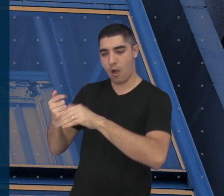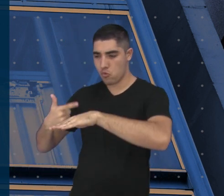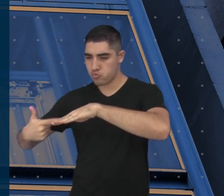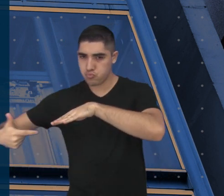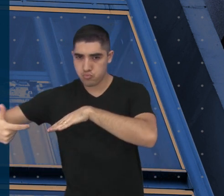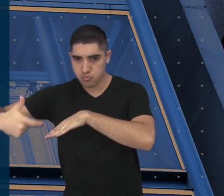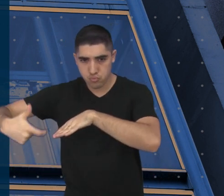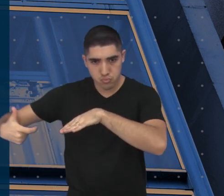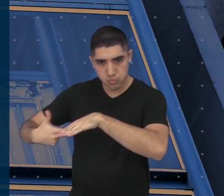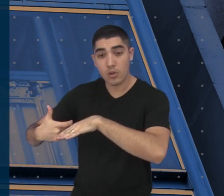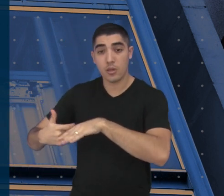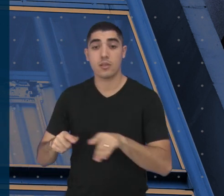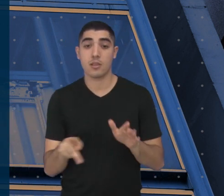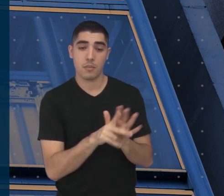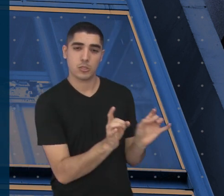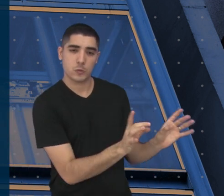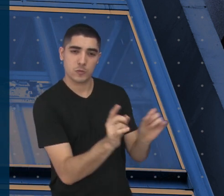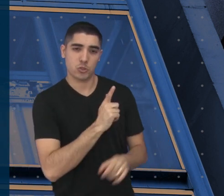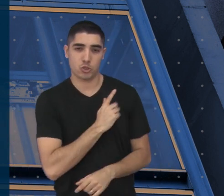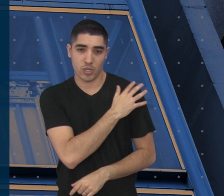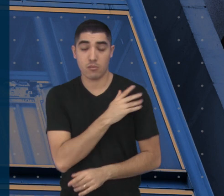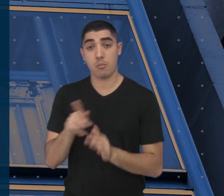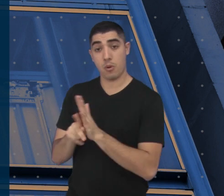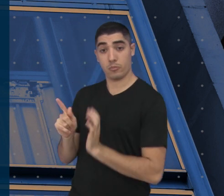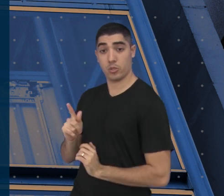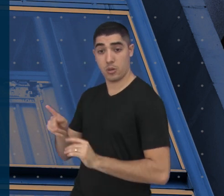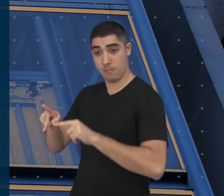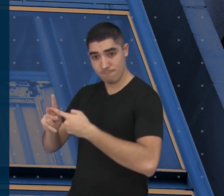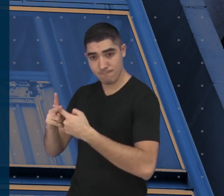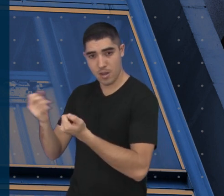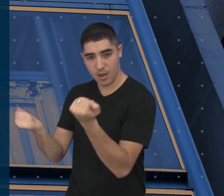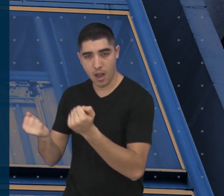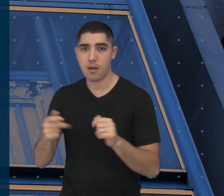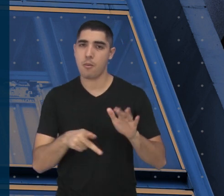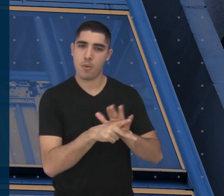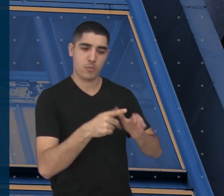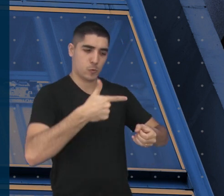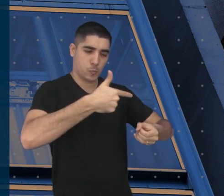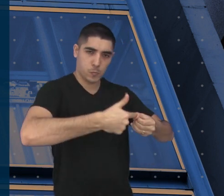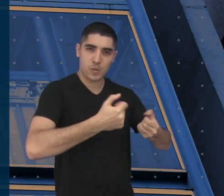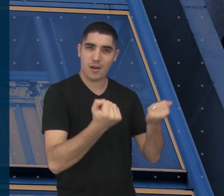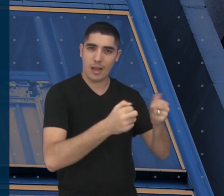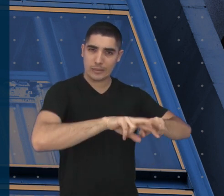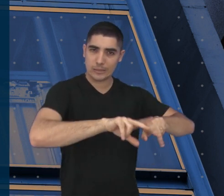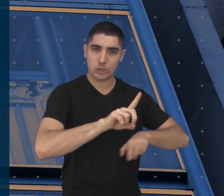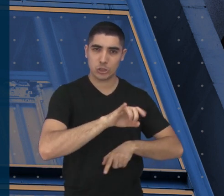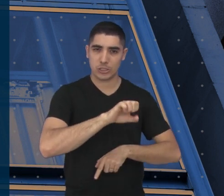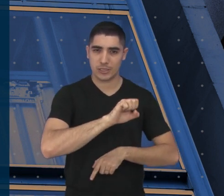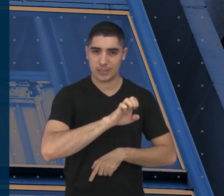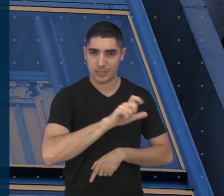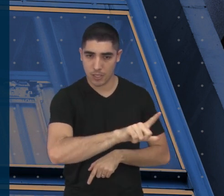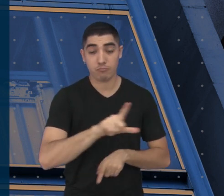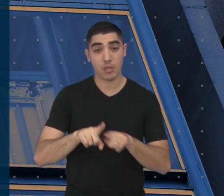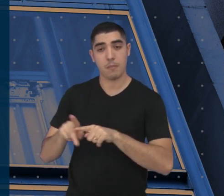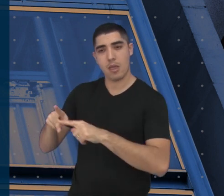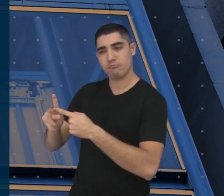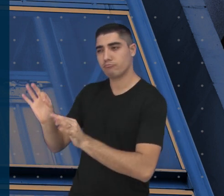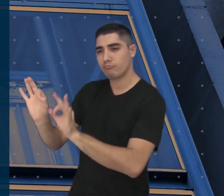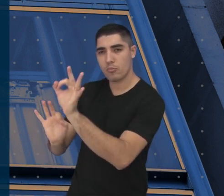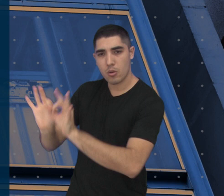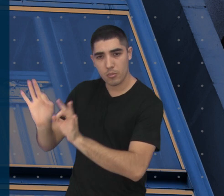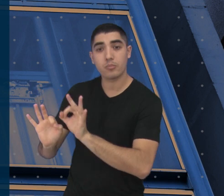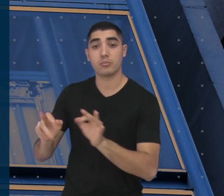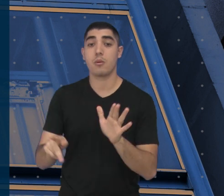gerente de vendas, mecânico de automóveis, mecânico de motor a diesel, montador, montador de móveis, motorista